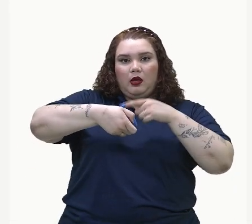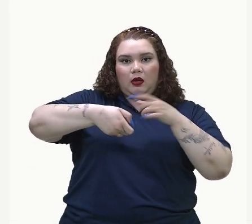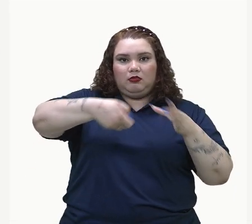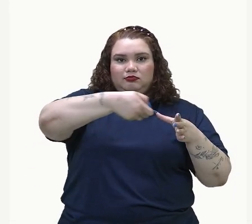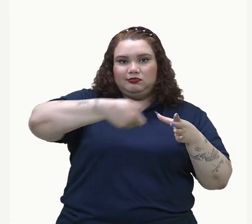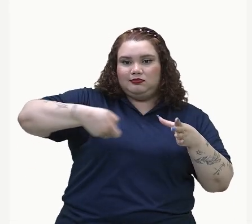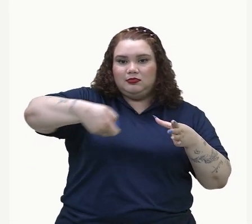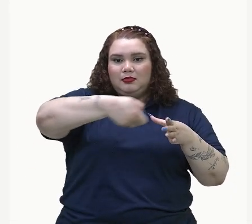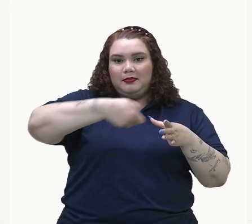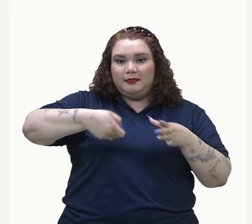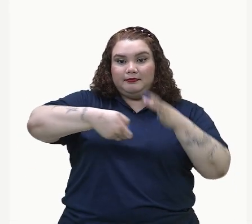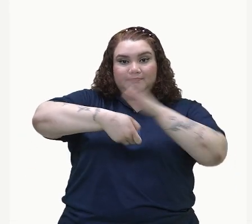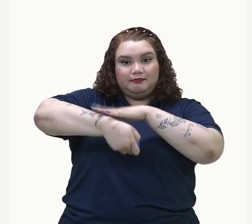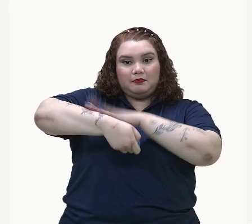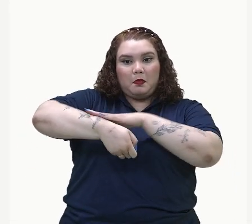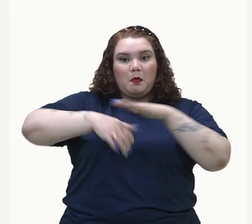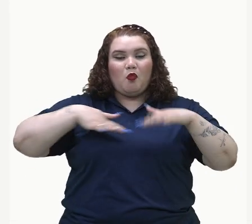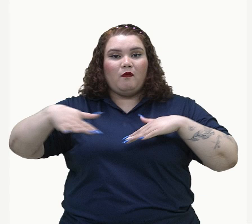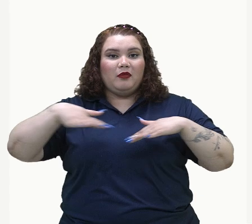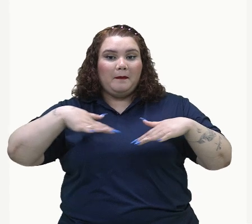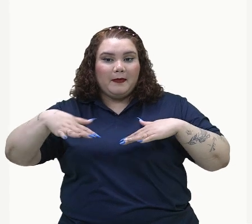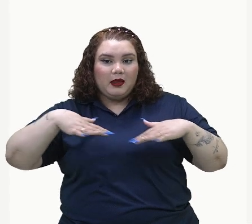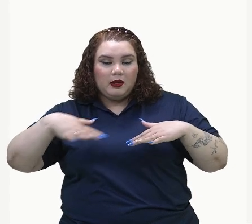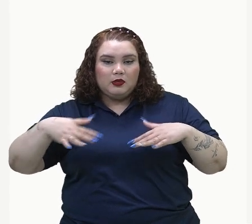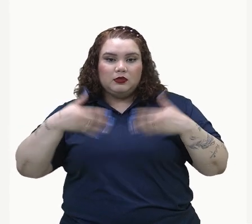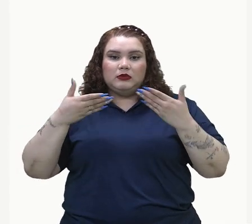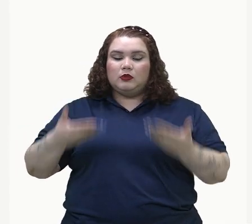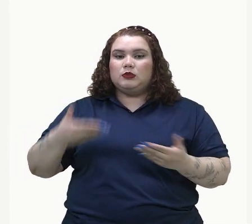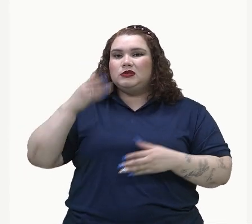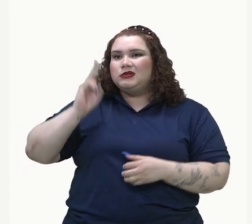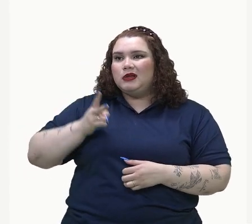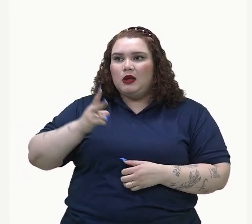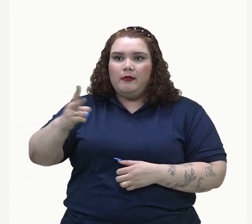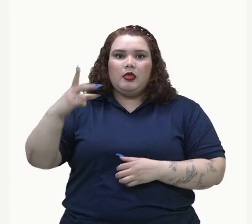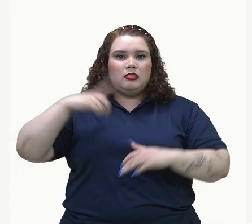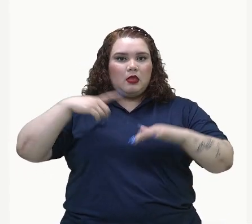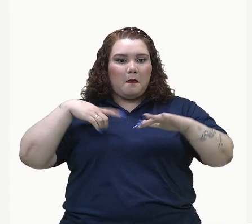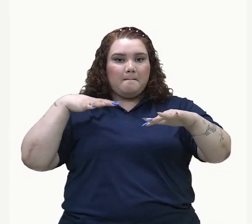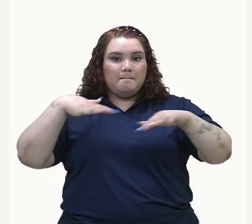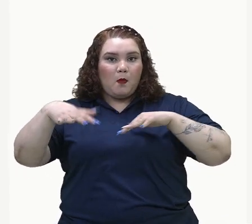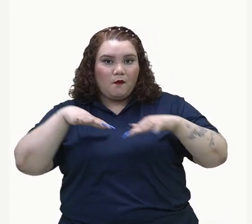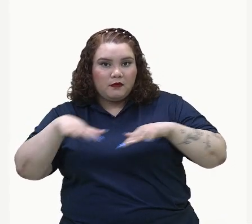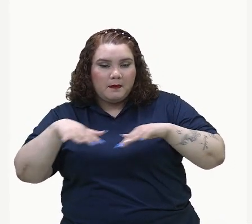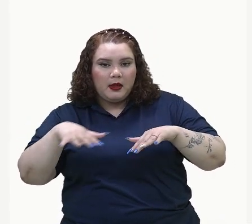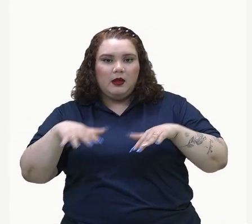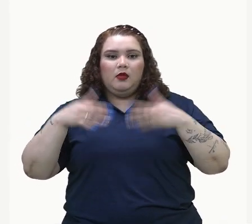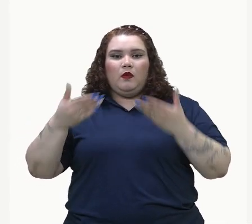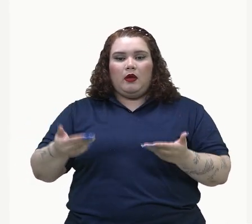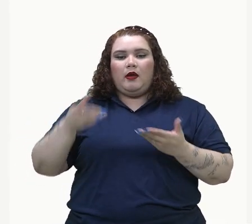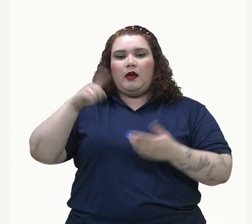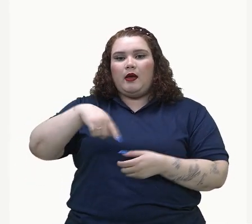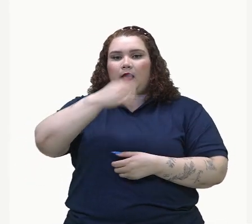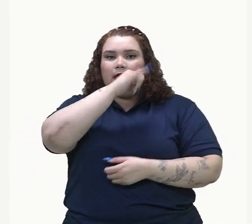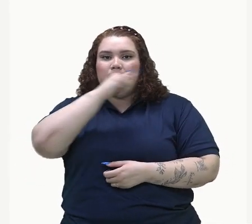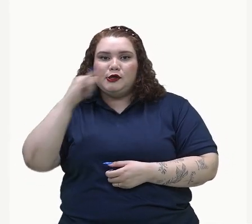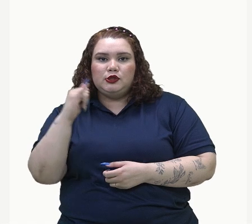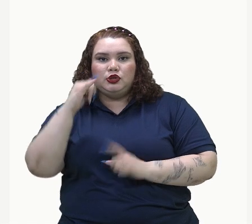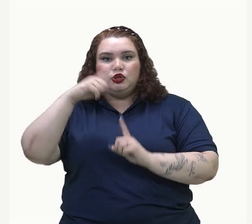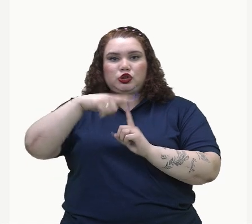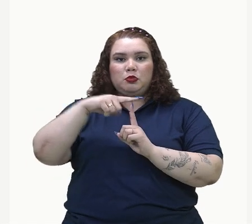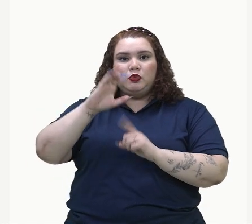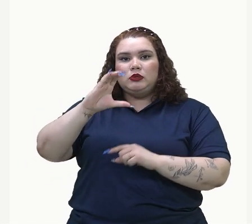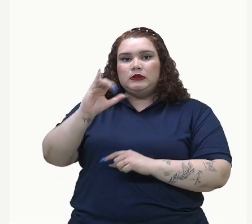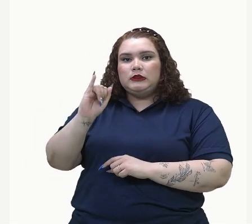Um movimento. Toda a vida que eu estiver fazendo movimento, eu tenho energia cinética.